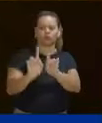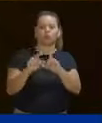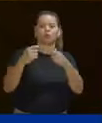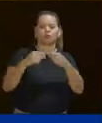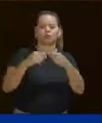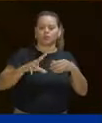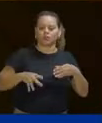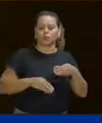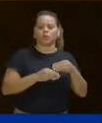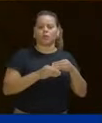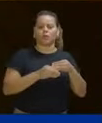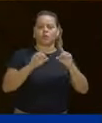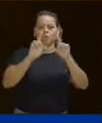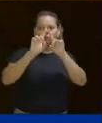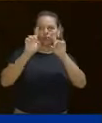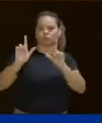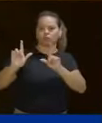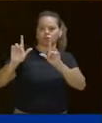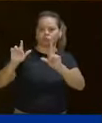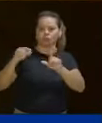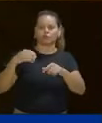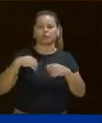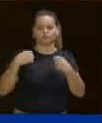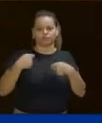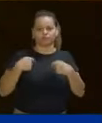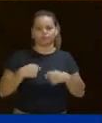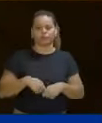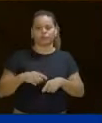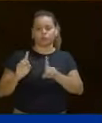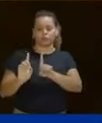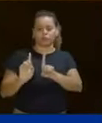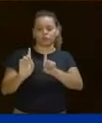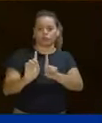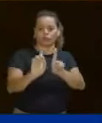E isso não aconteceu.